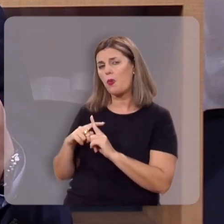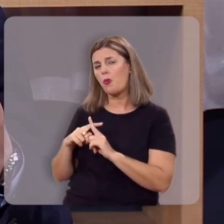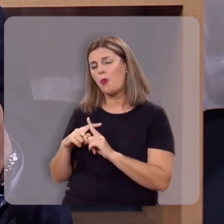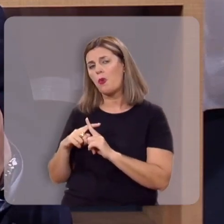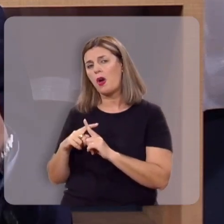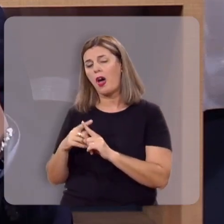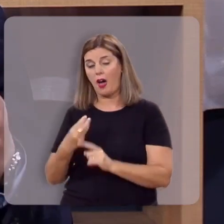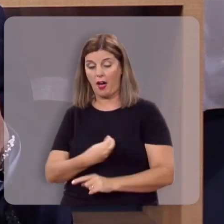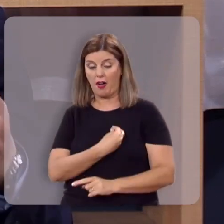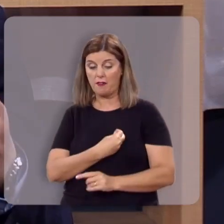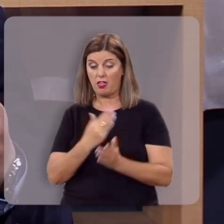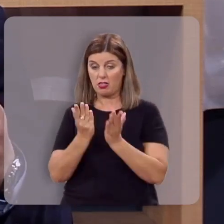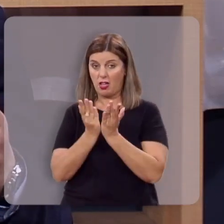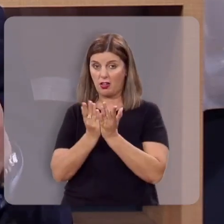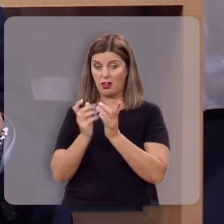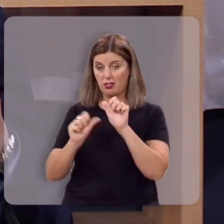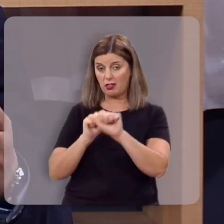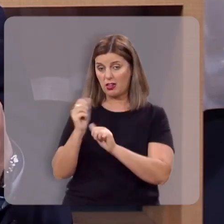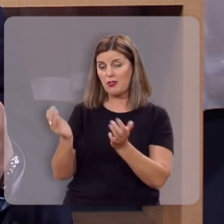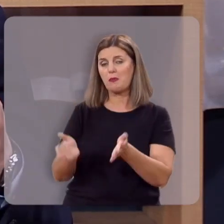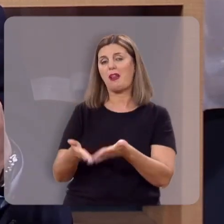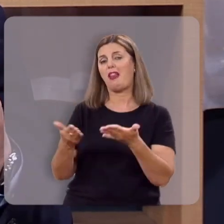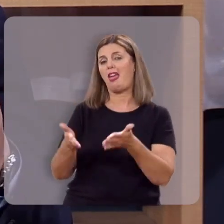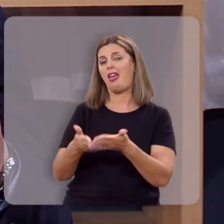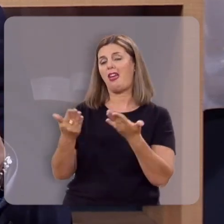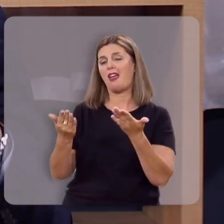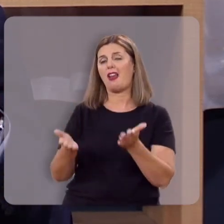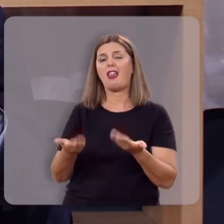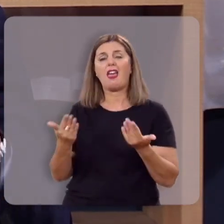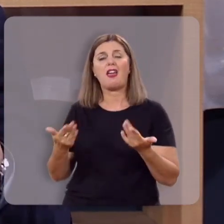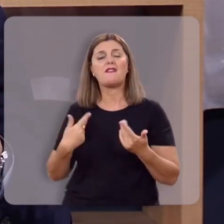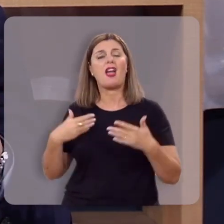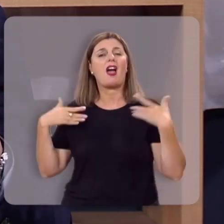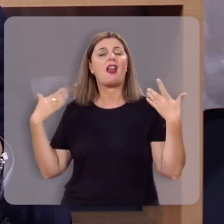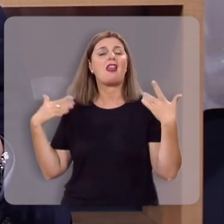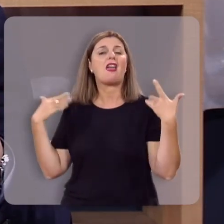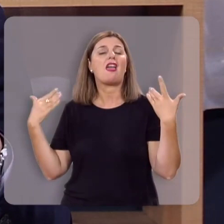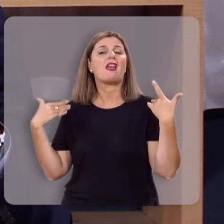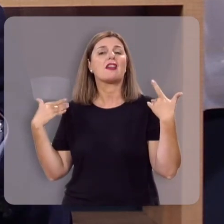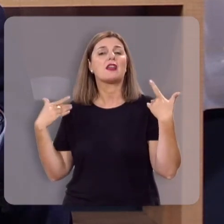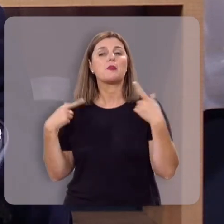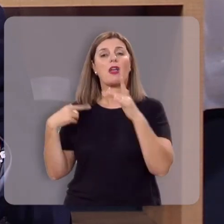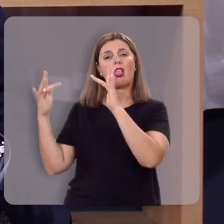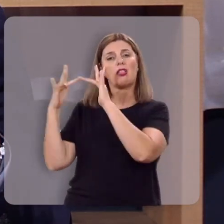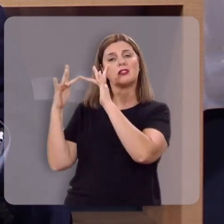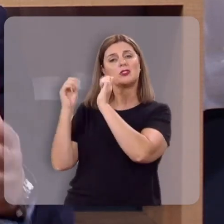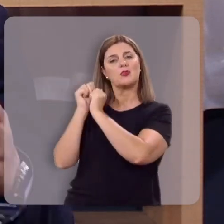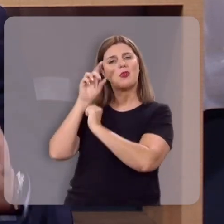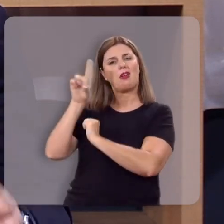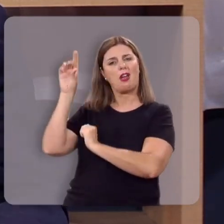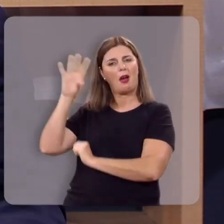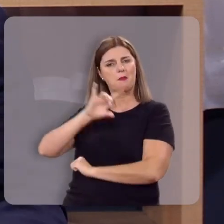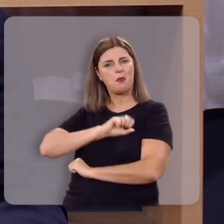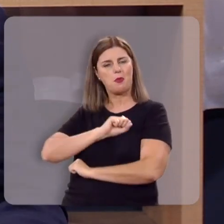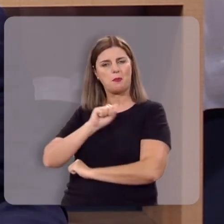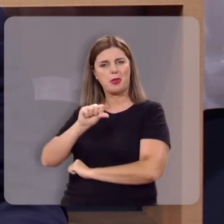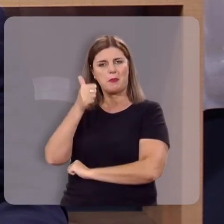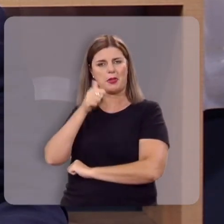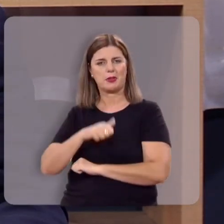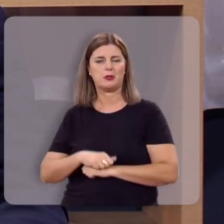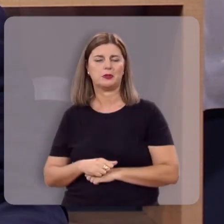você, então, a vida cristã se torna mais leve, se torna mais alegre, porque você vai ter intimidade com aquele que amou